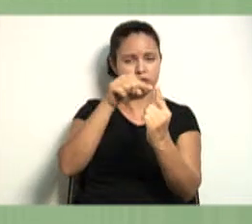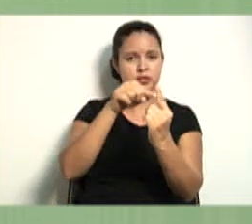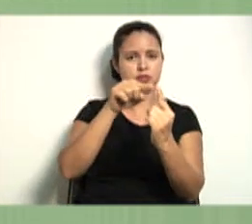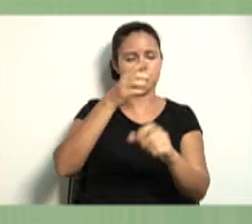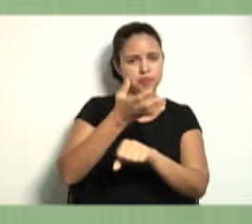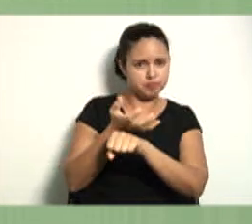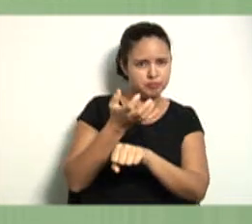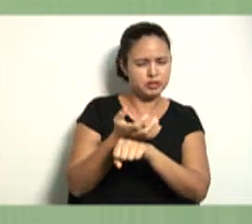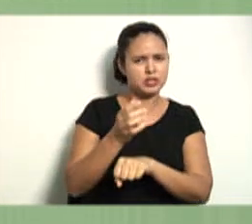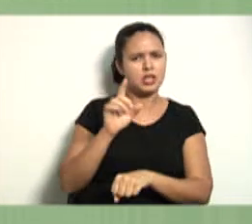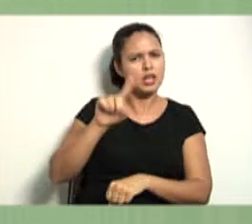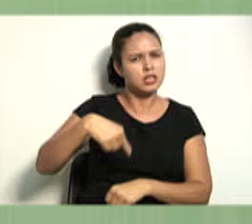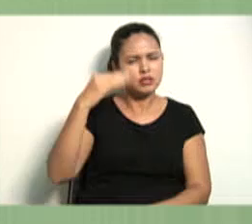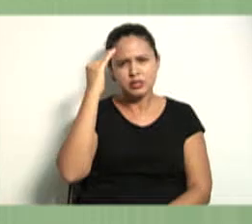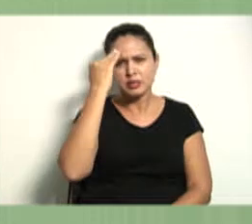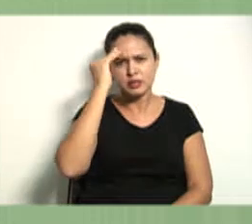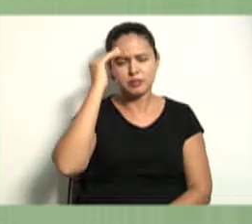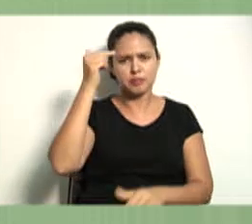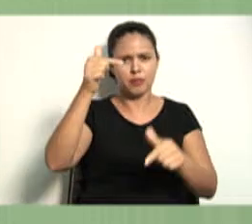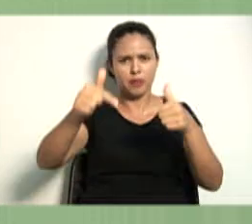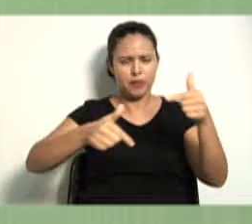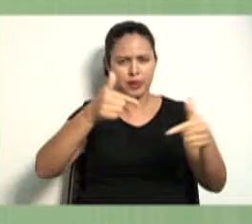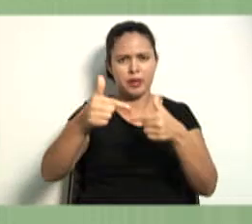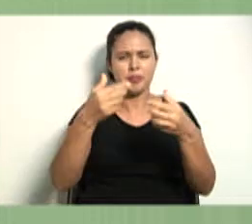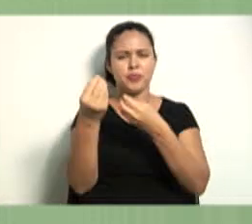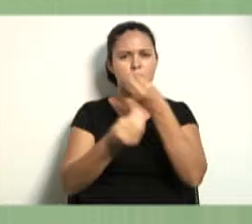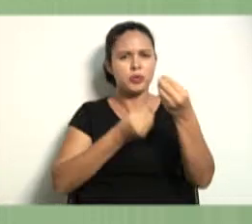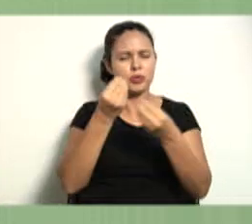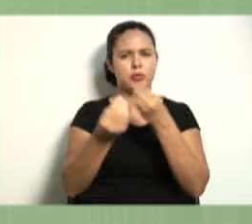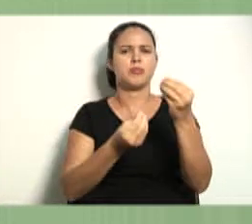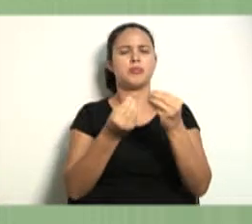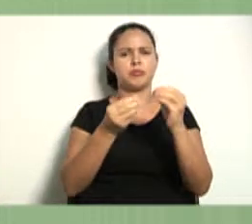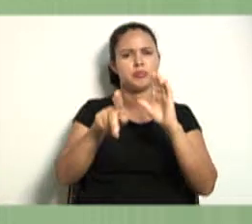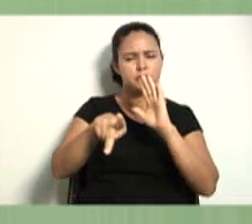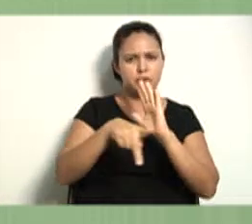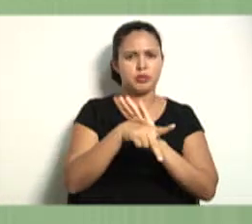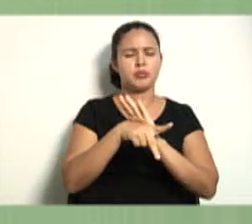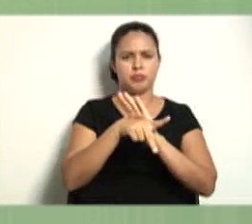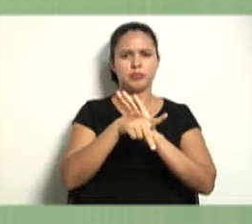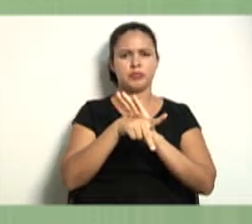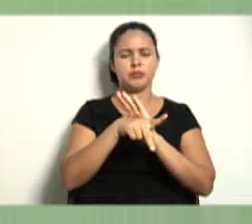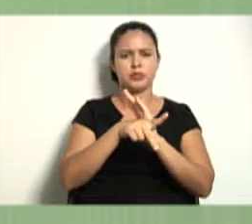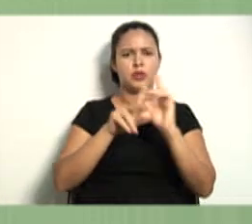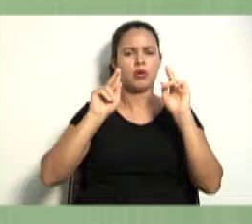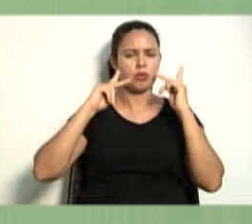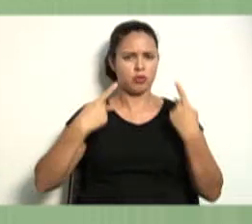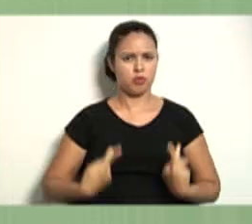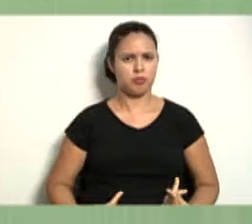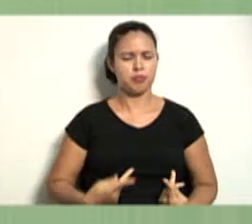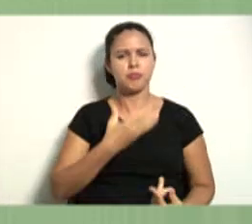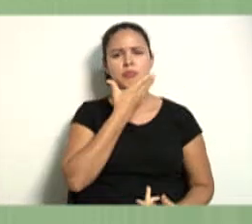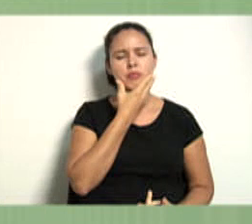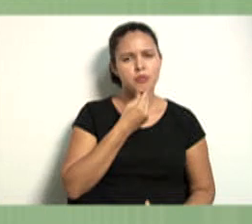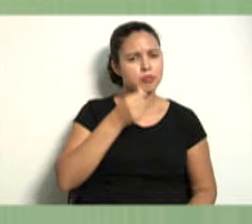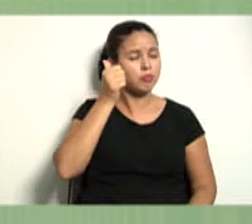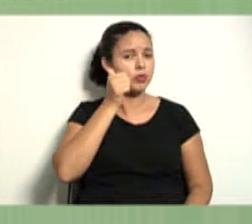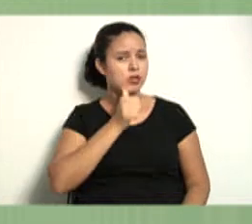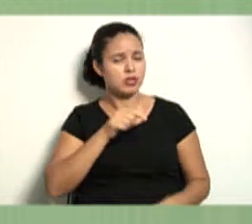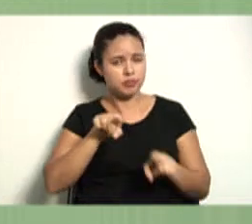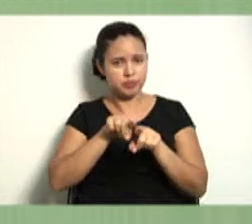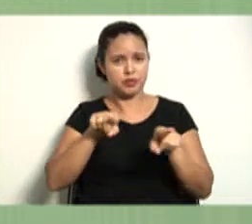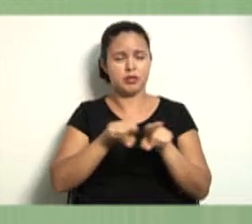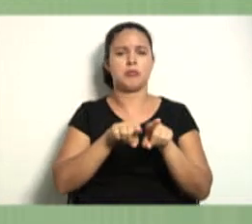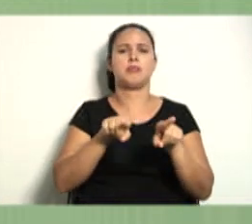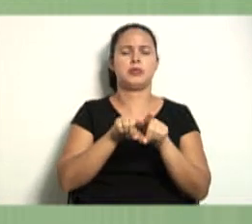é compreender o trabalho como elemento constitutivo da formação do homem, destacando as